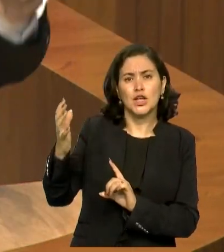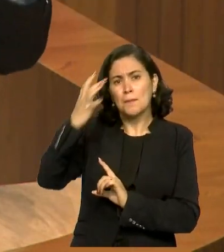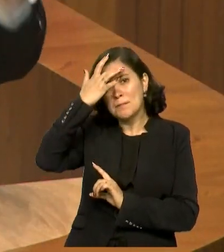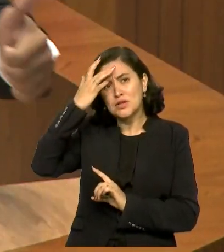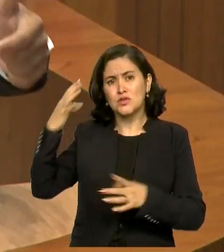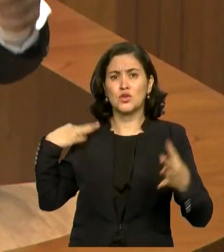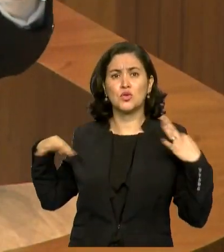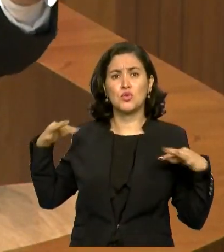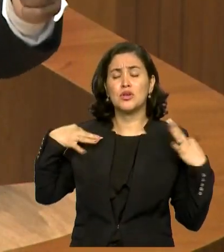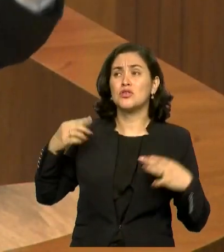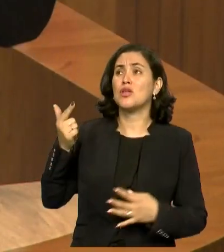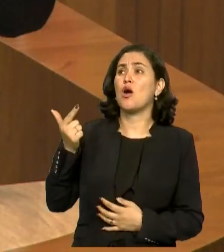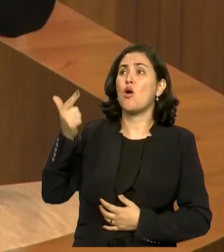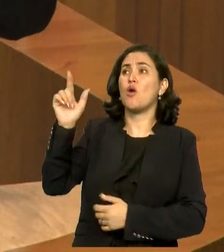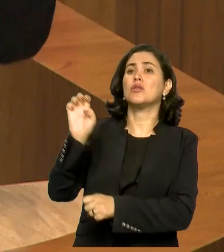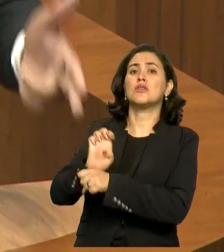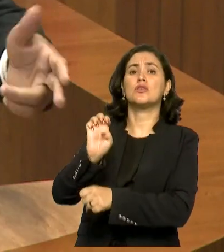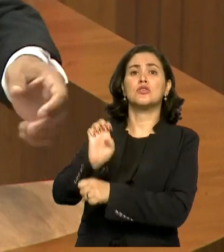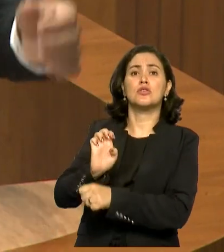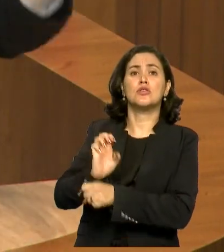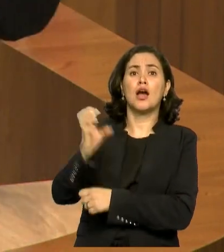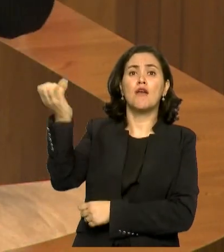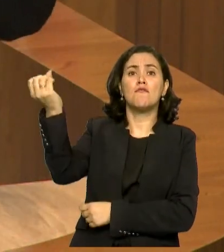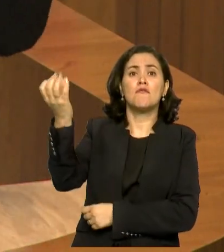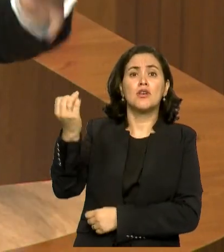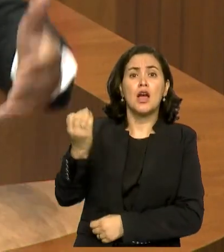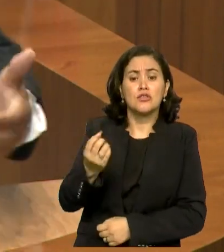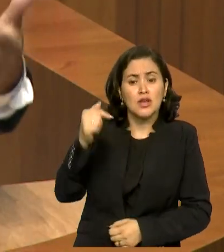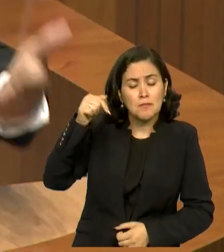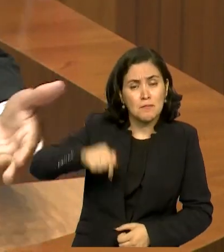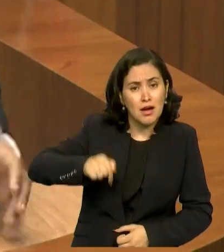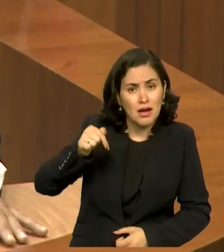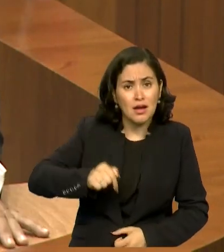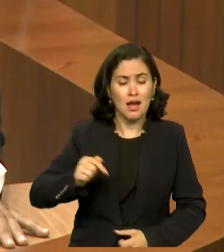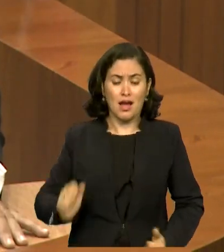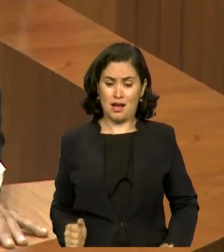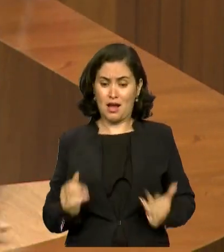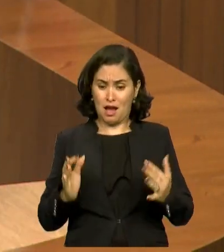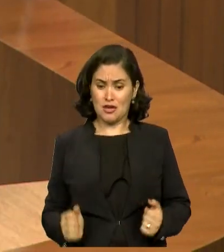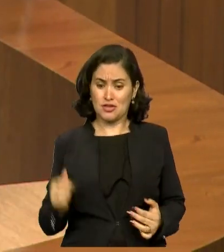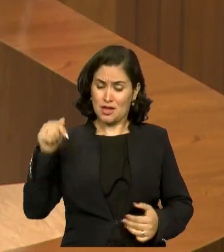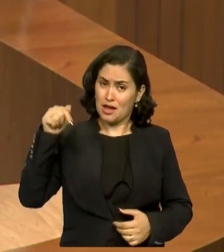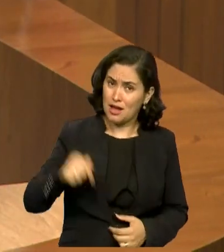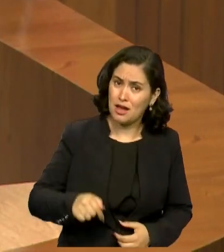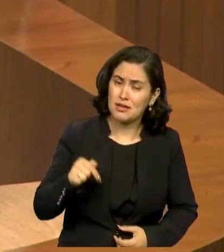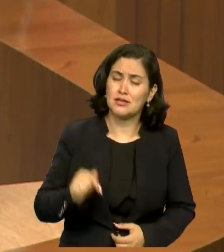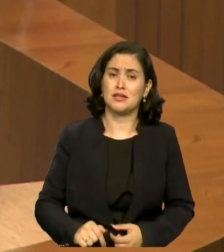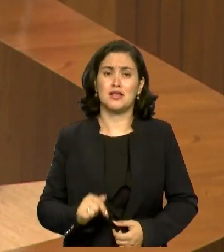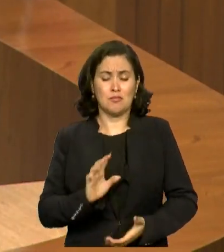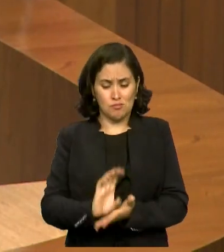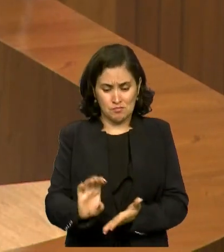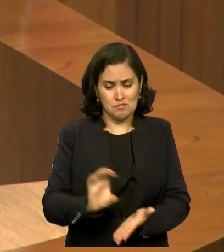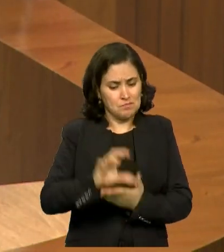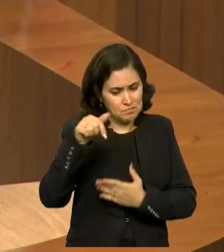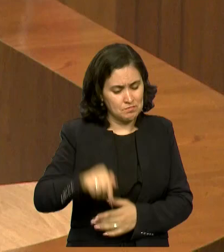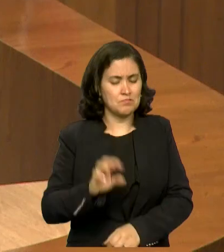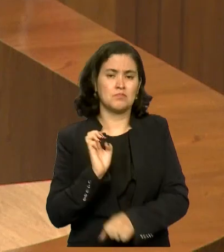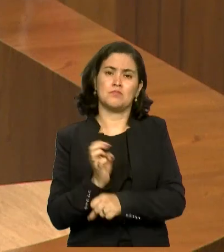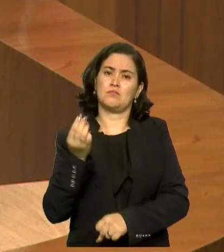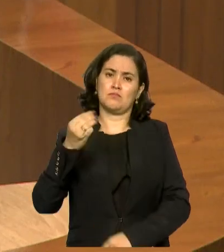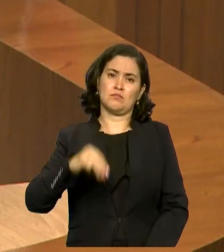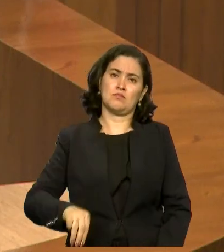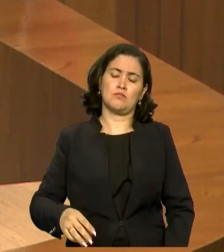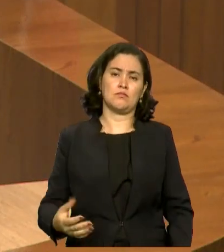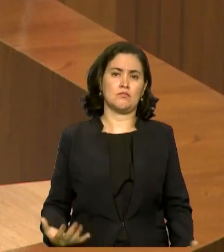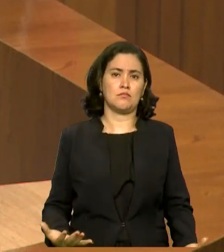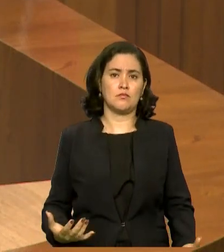pudesse deixar aqui o seu dinheiro, para que pudesse consumir, utilizar os benefícios que nós temos, inclusive, no estado do Maranhão e em São Luís. Então,